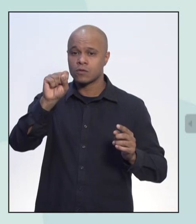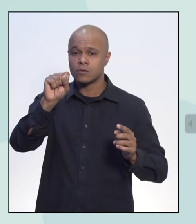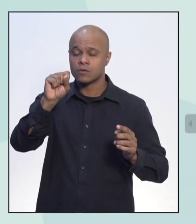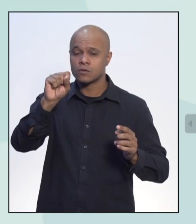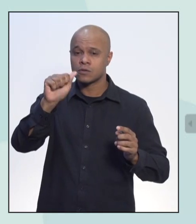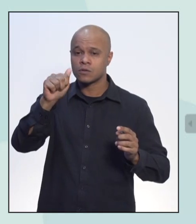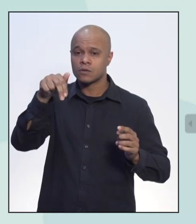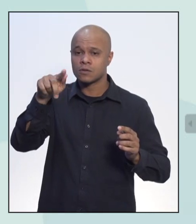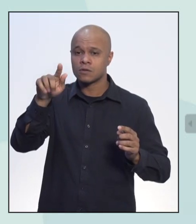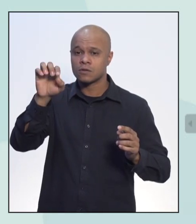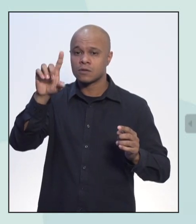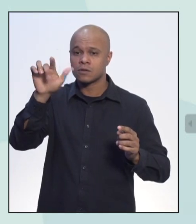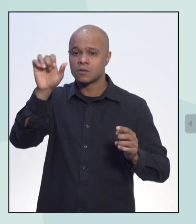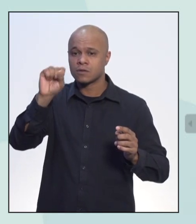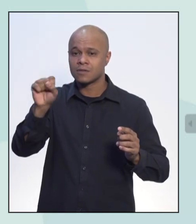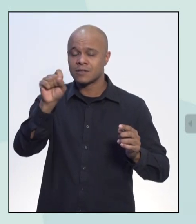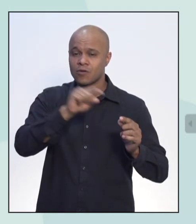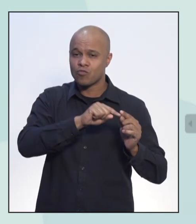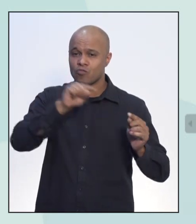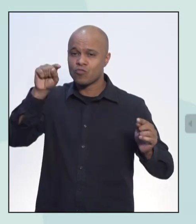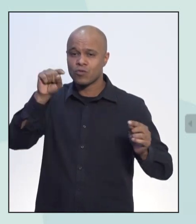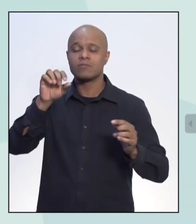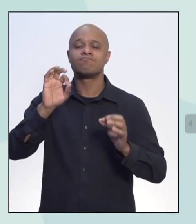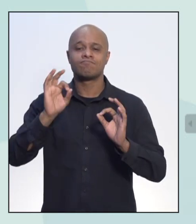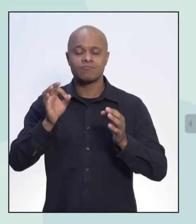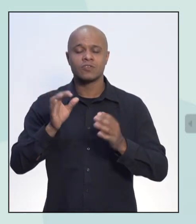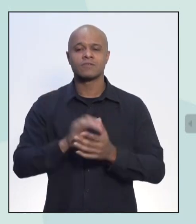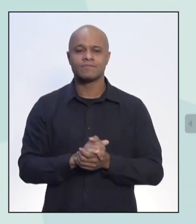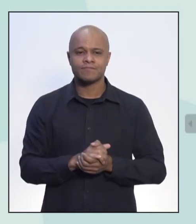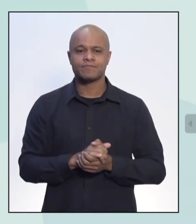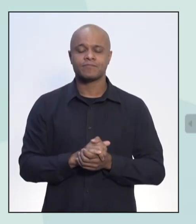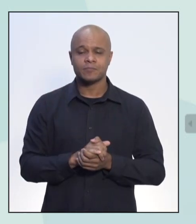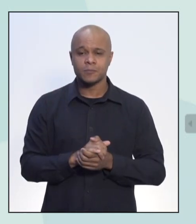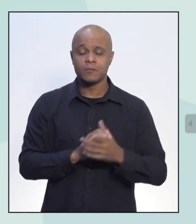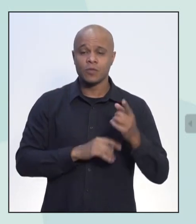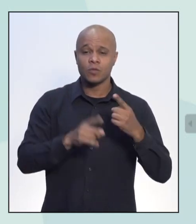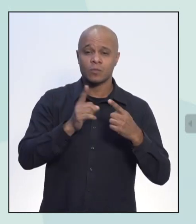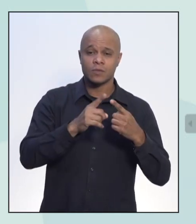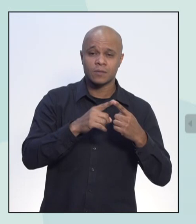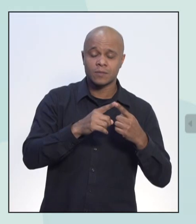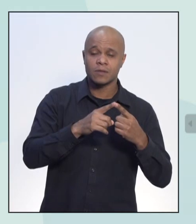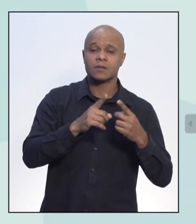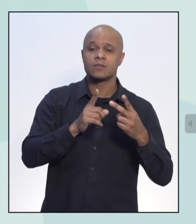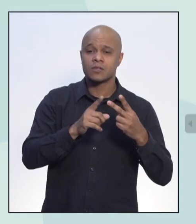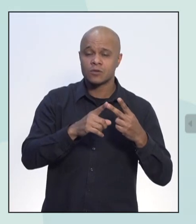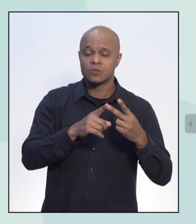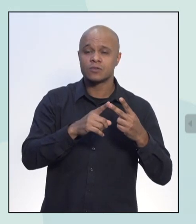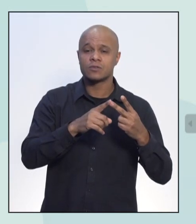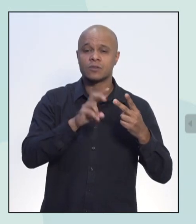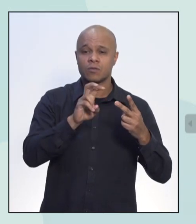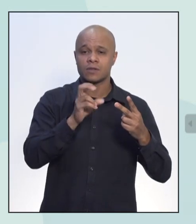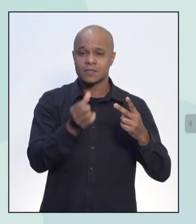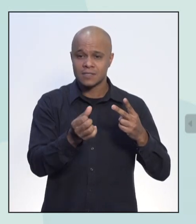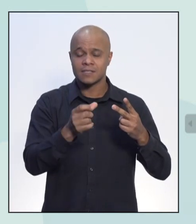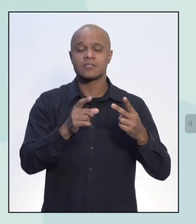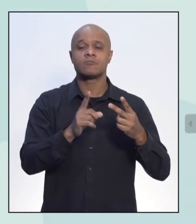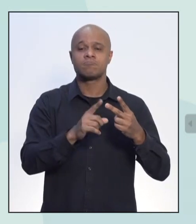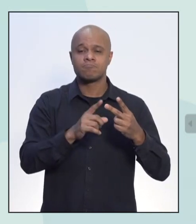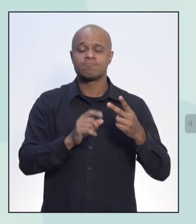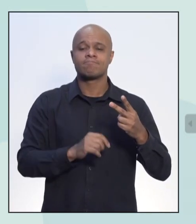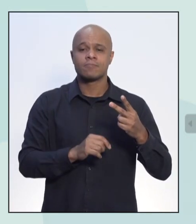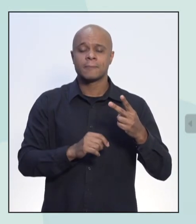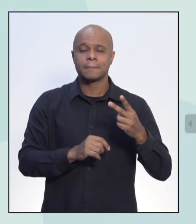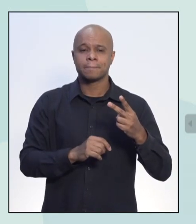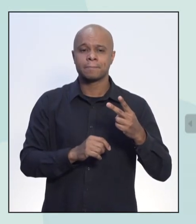com 81 passageiros e 11 tripulantes. O segundo sai com 56 passageiros e 9 tripulantes. E aí ele vai,